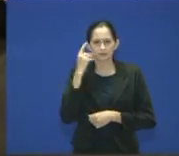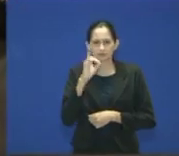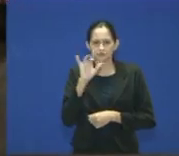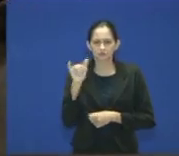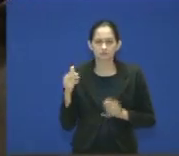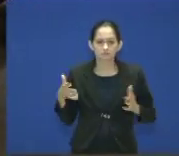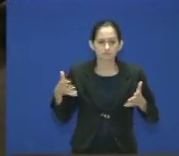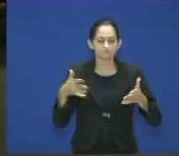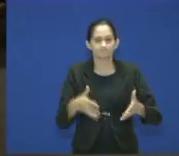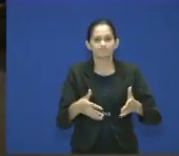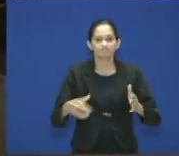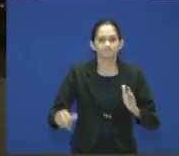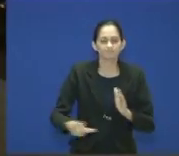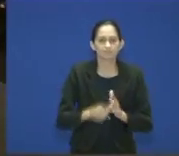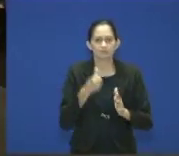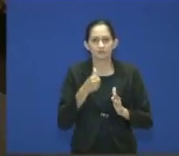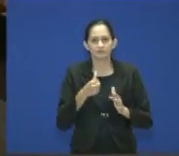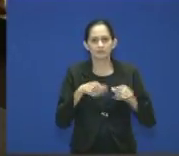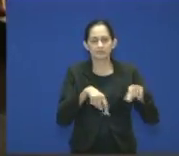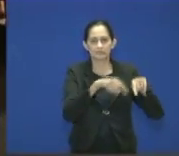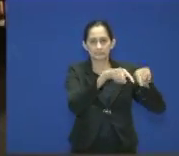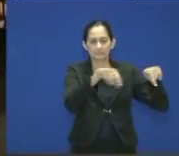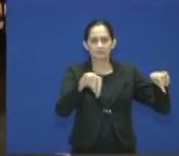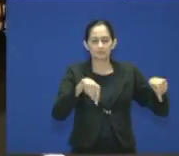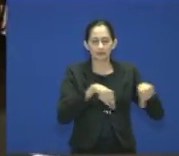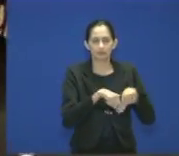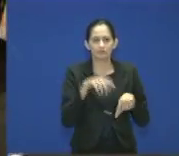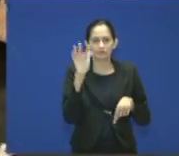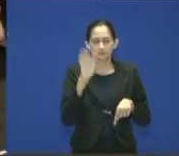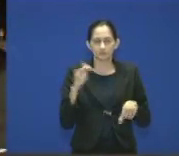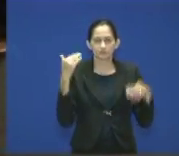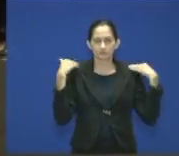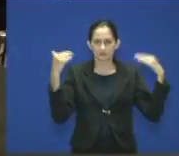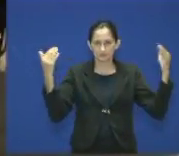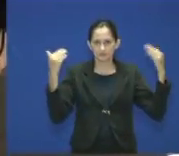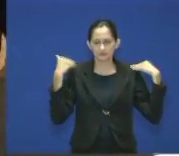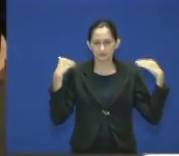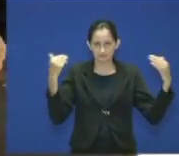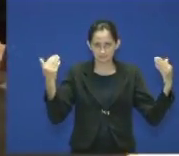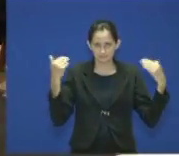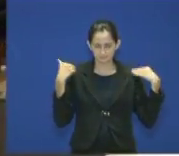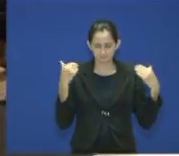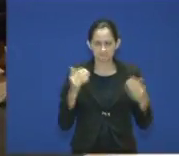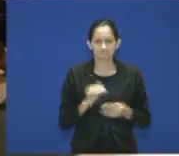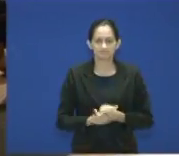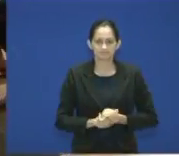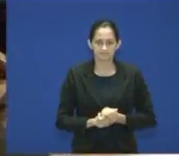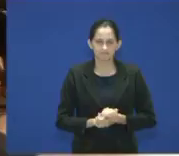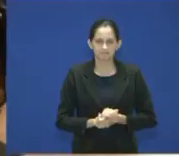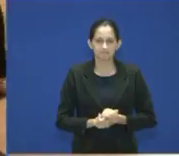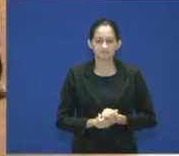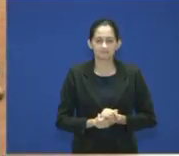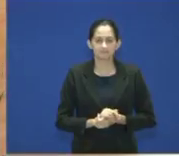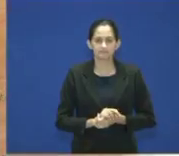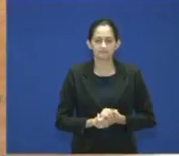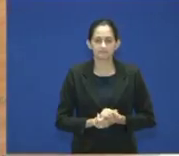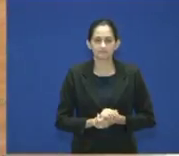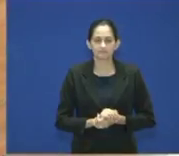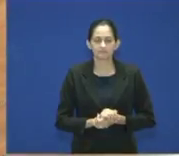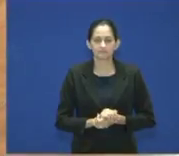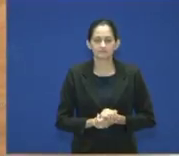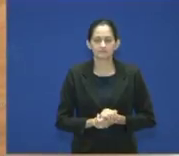pela primeira vez na sala da FFD, nós estudantes do curso de Educação Física e Dança, dos cursos de Educação Física e